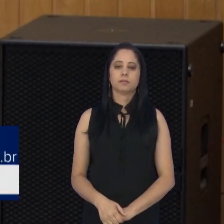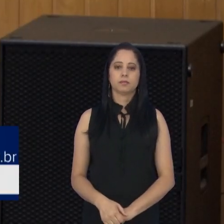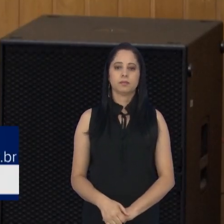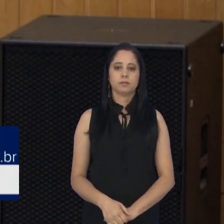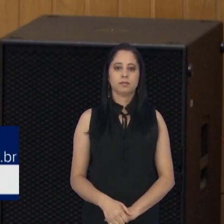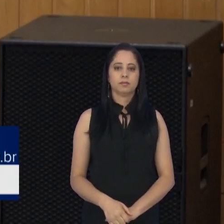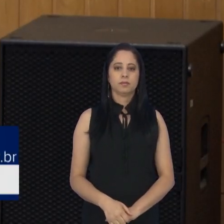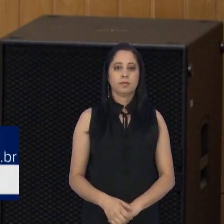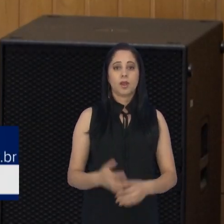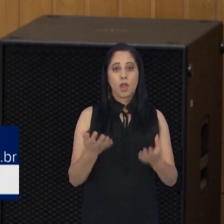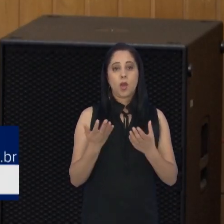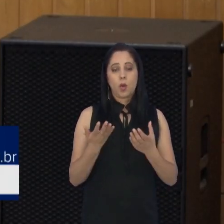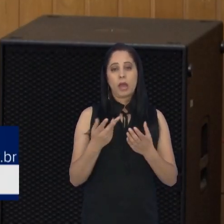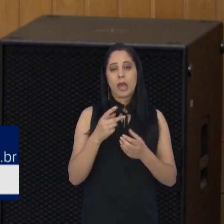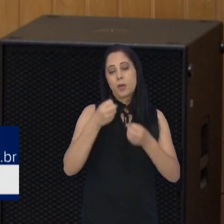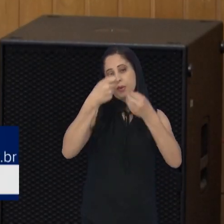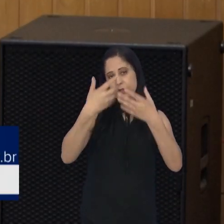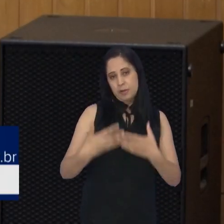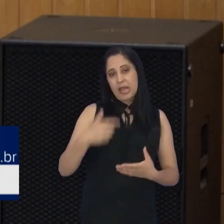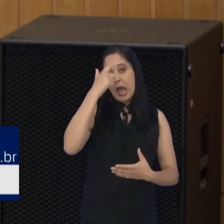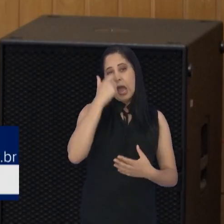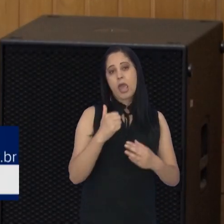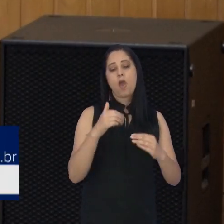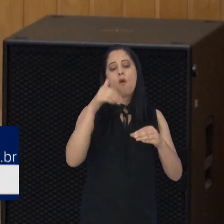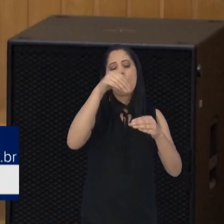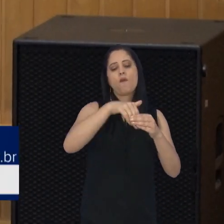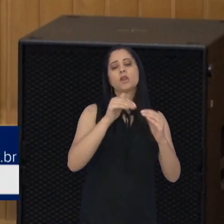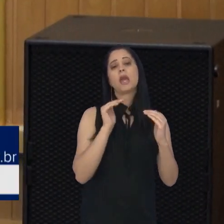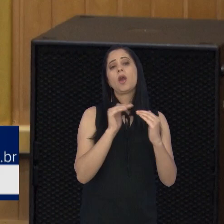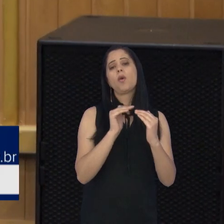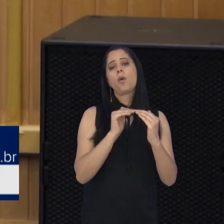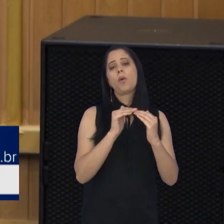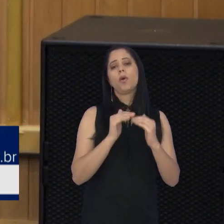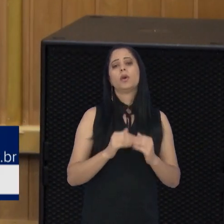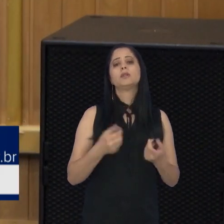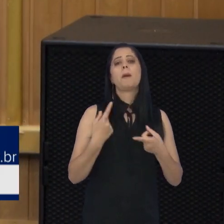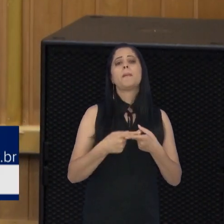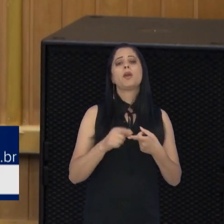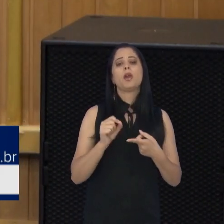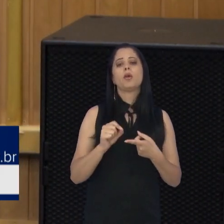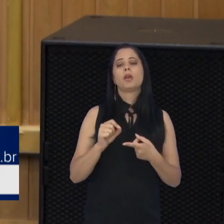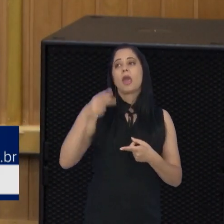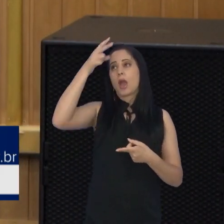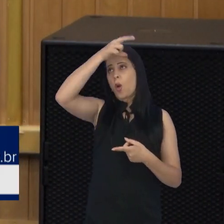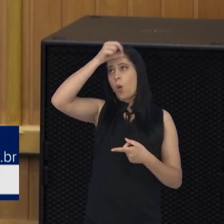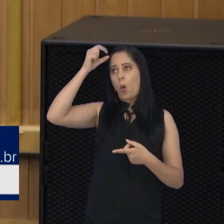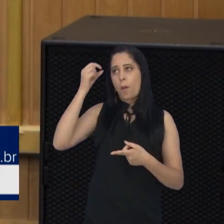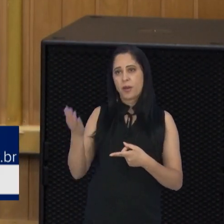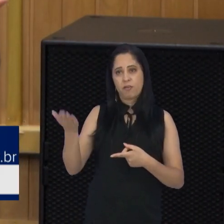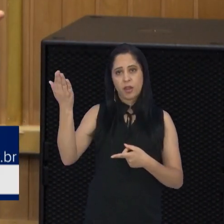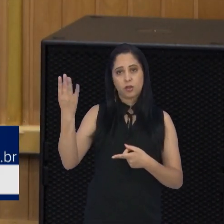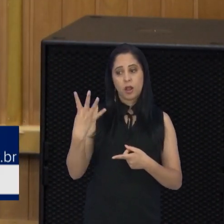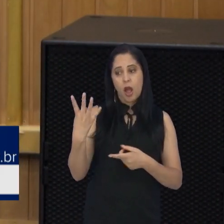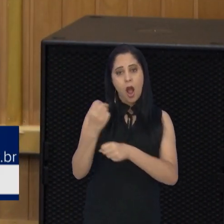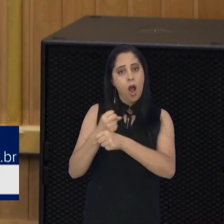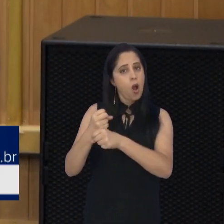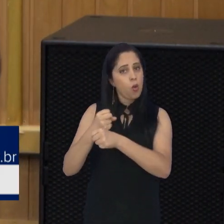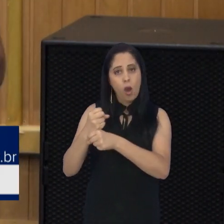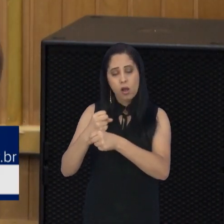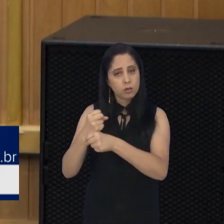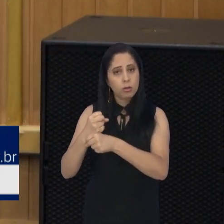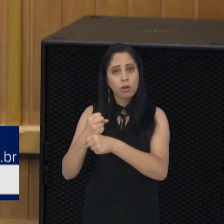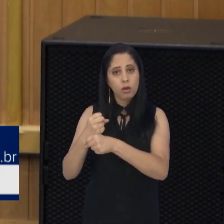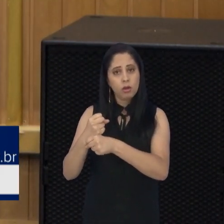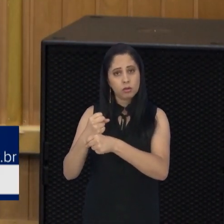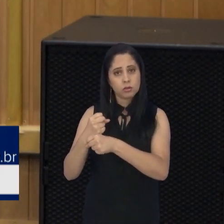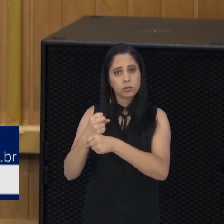expressar a minha votação favorável, porque eu vejo que o prefeito é mandato de 4 anos. O presidente da fundação, apesar de